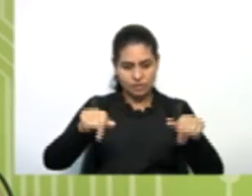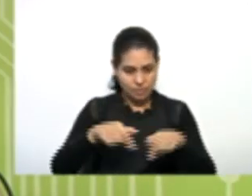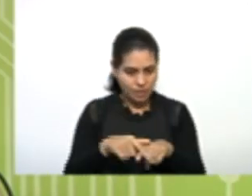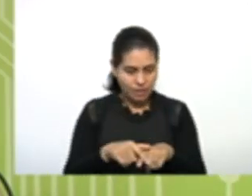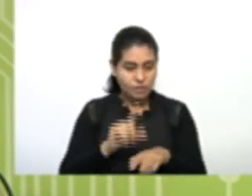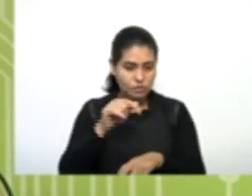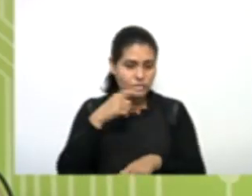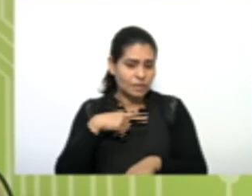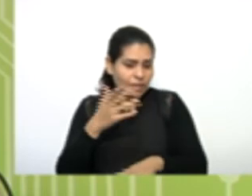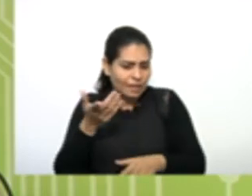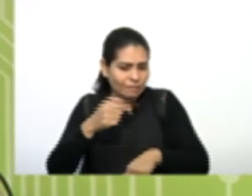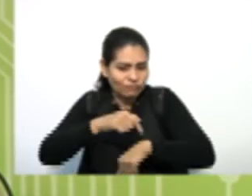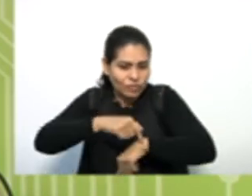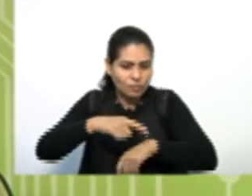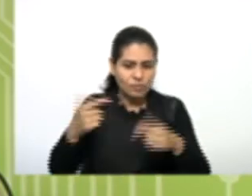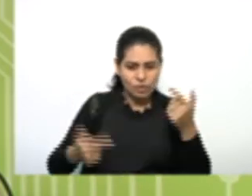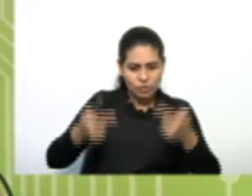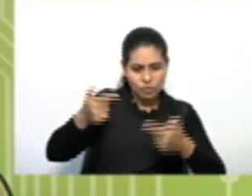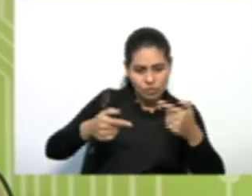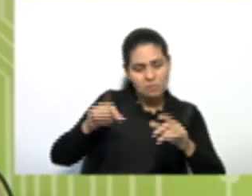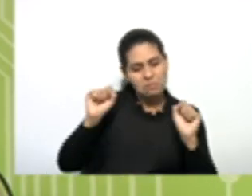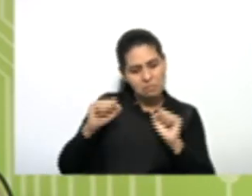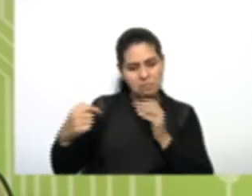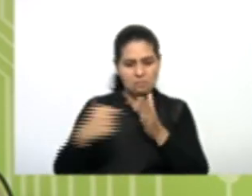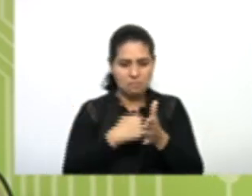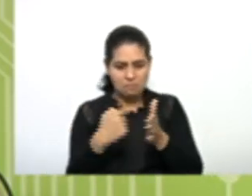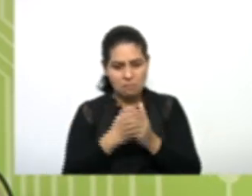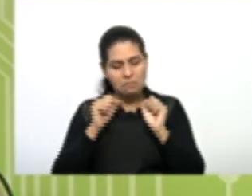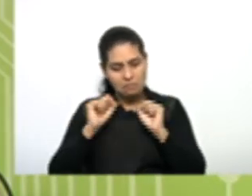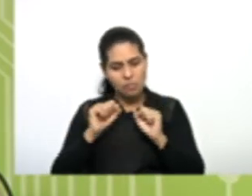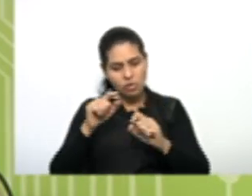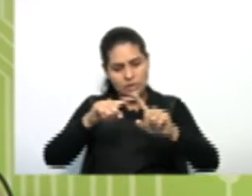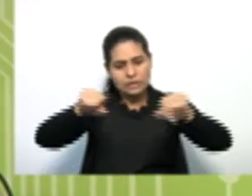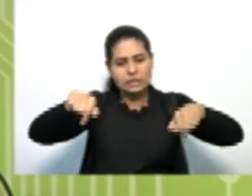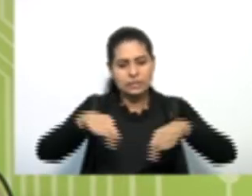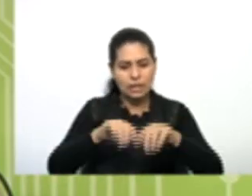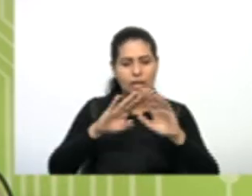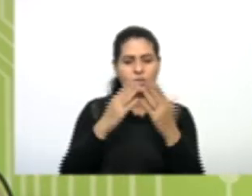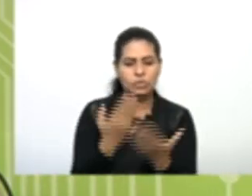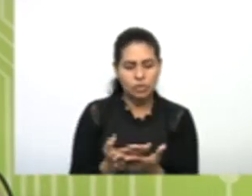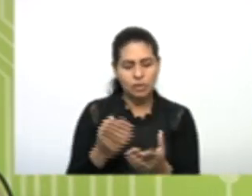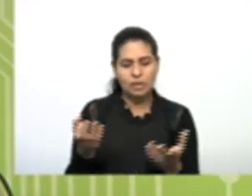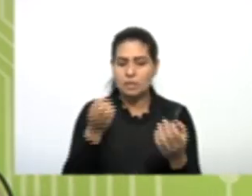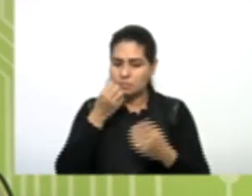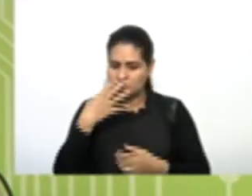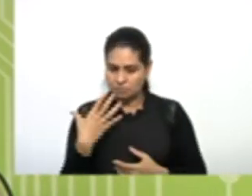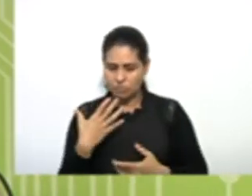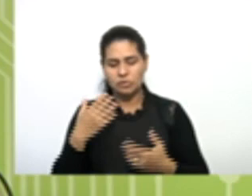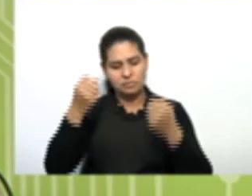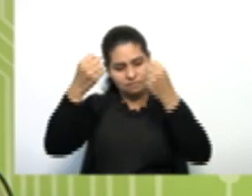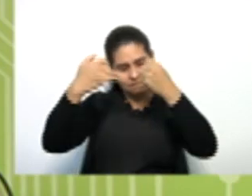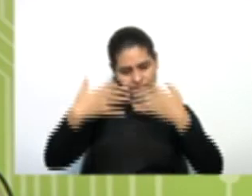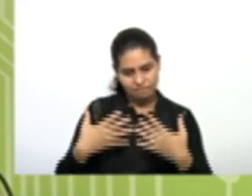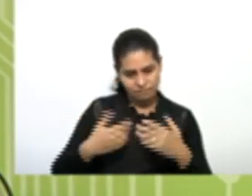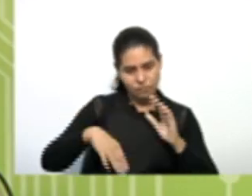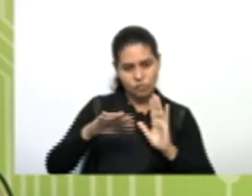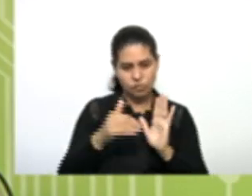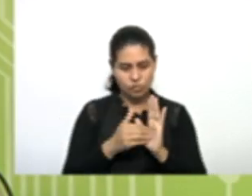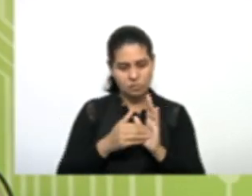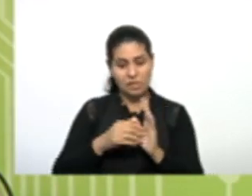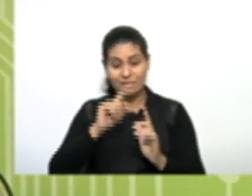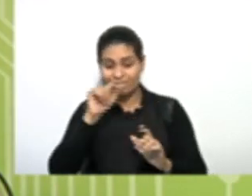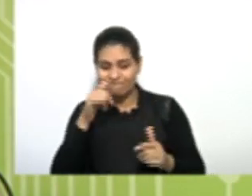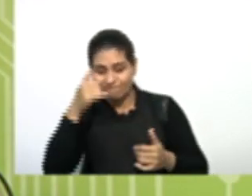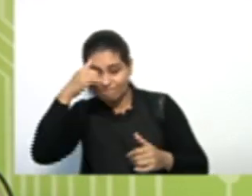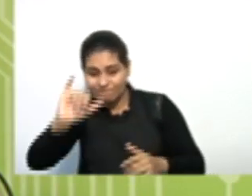tiver algum momento para discutir isso com a gente, se você quiser trazer perguntas, ou para discutir na sua sala de aula, acho que agora seria pertinente falar um pouco sobre isso, para evitar